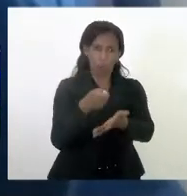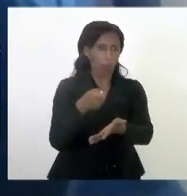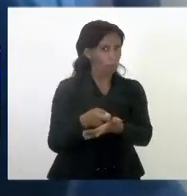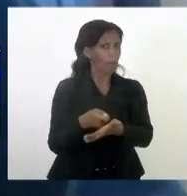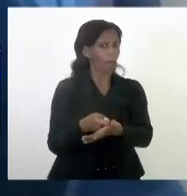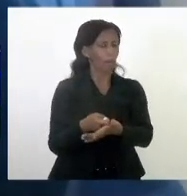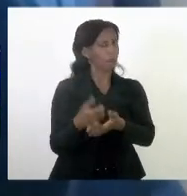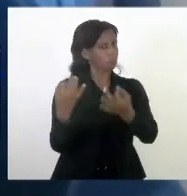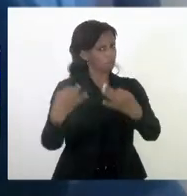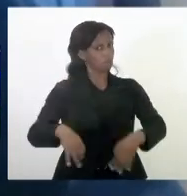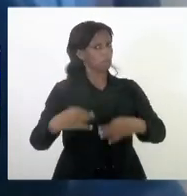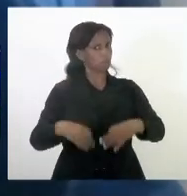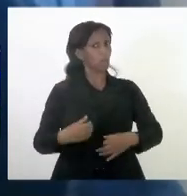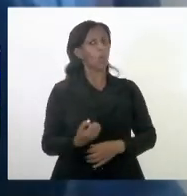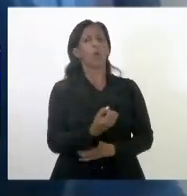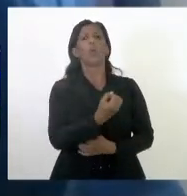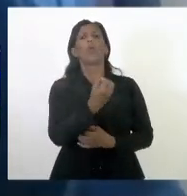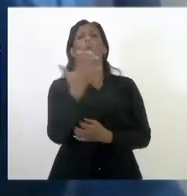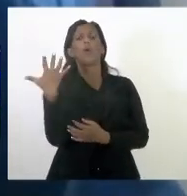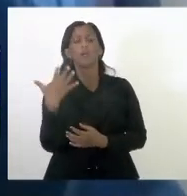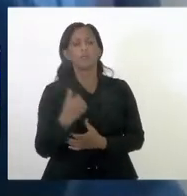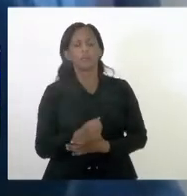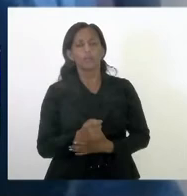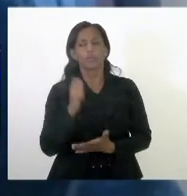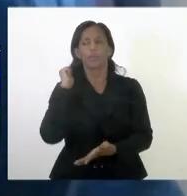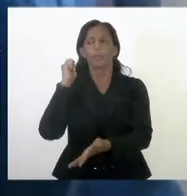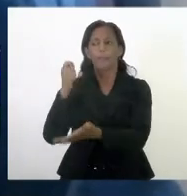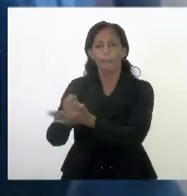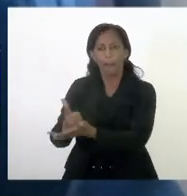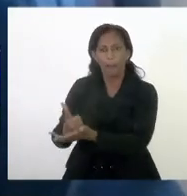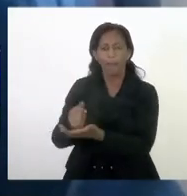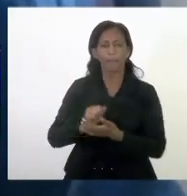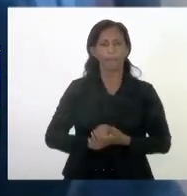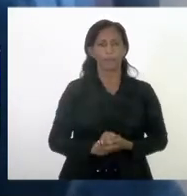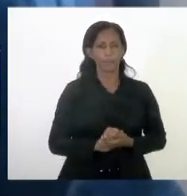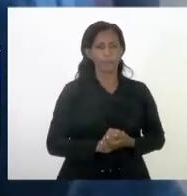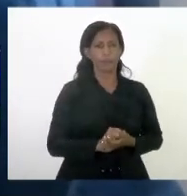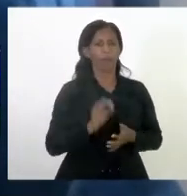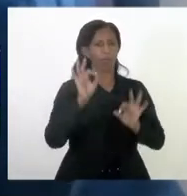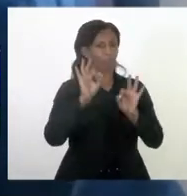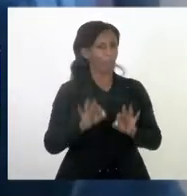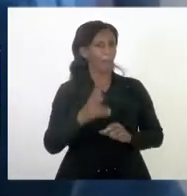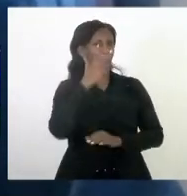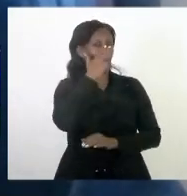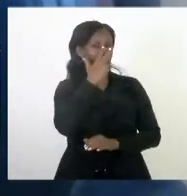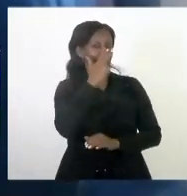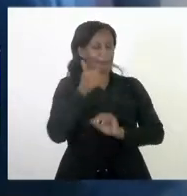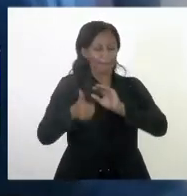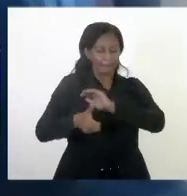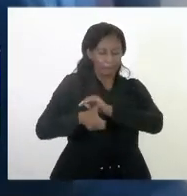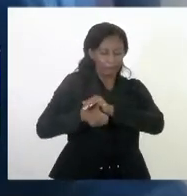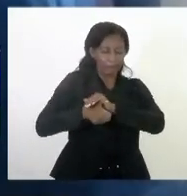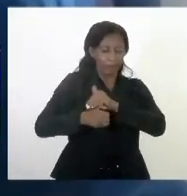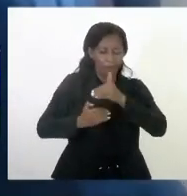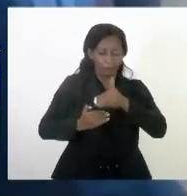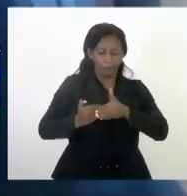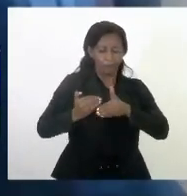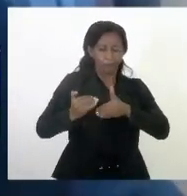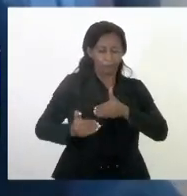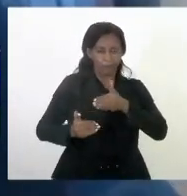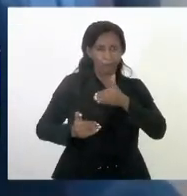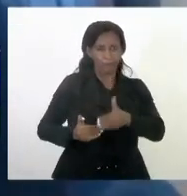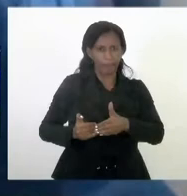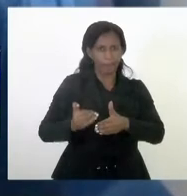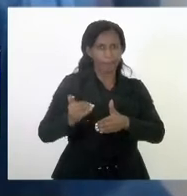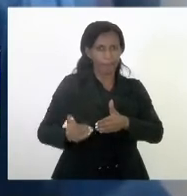de contas, quantos foram efetivamente pagos. A gente sabe que isso está a passo de tartaruga, né? Então, o